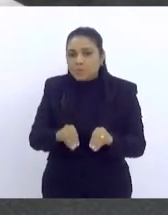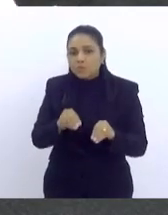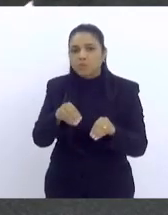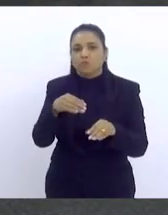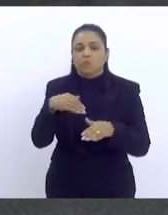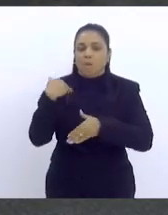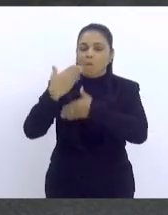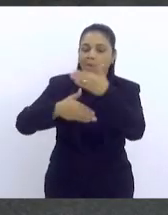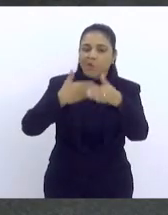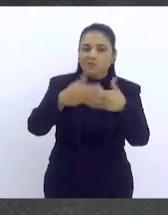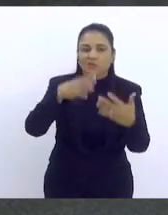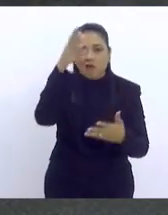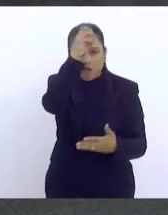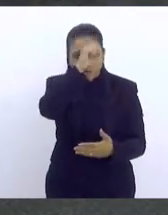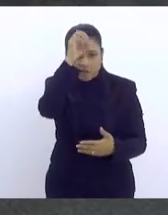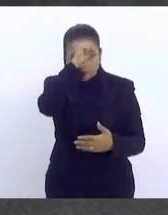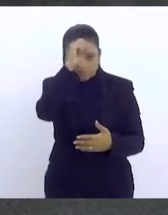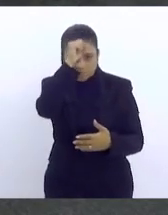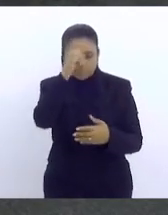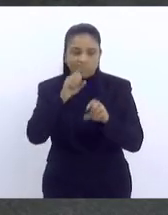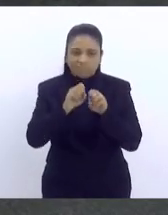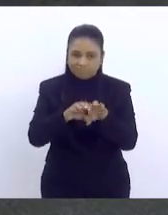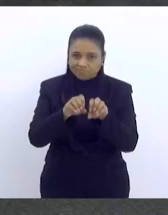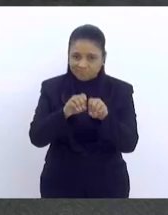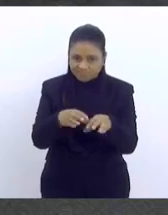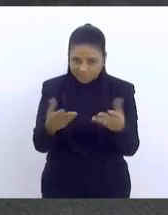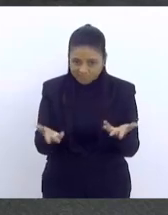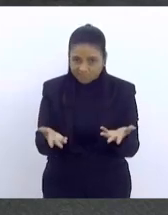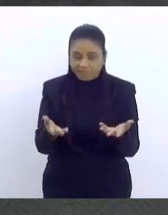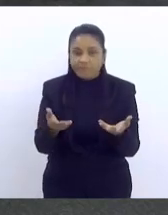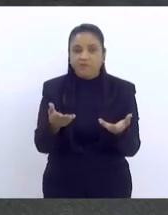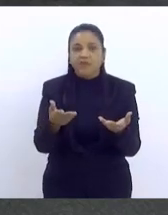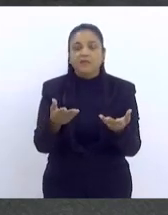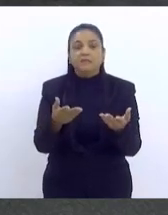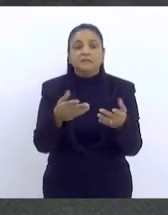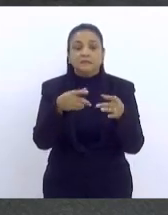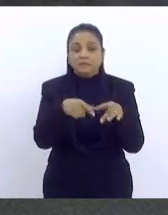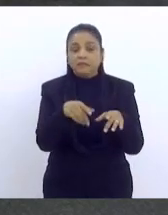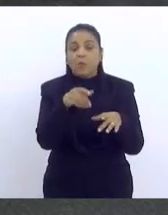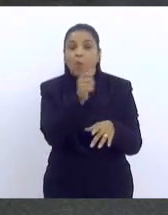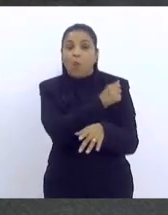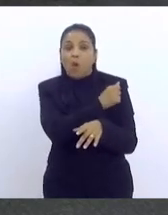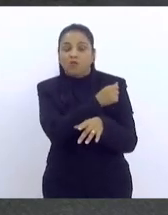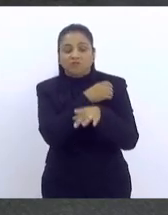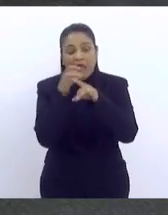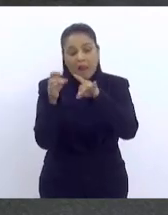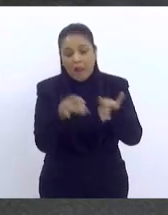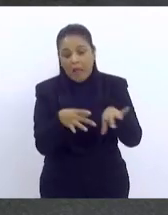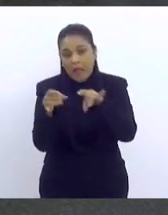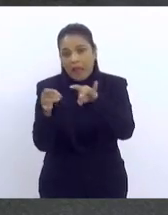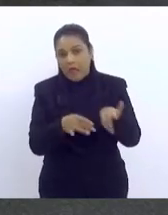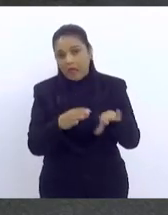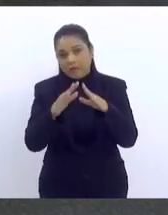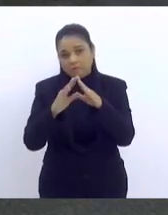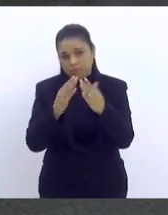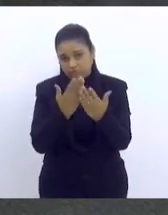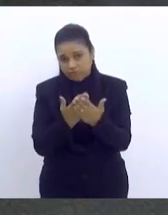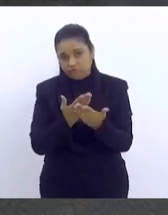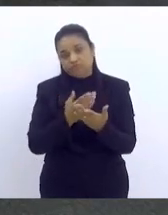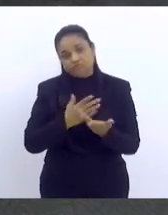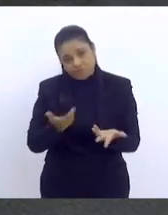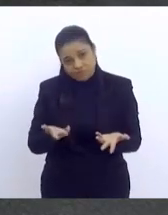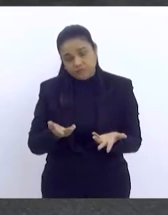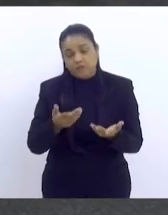o processo de ensino-aprendizado e a situação é de evasão é gravíssima entre as escolas trago aqui